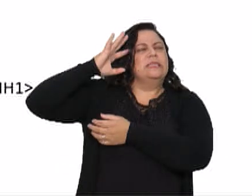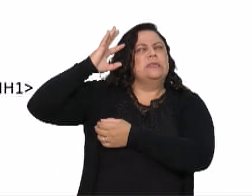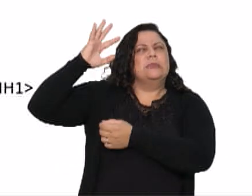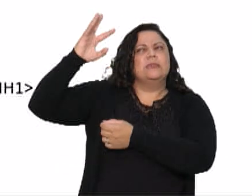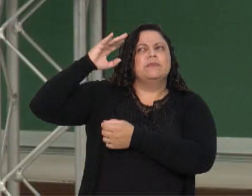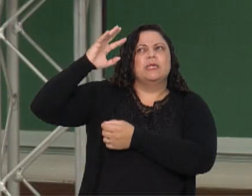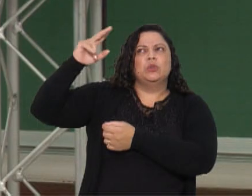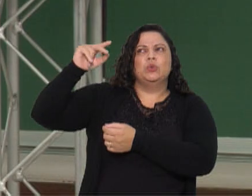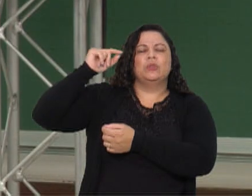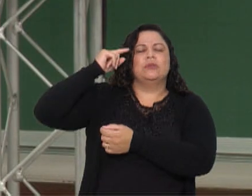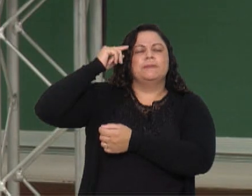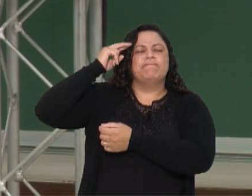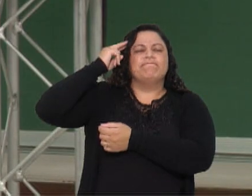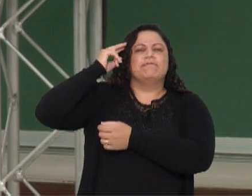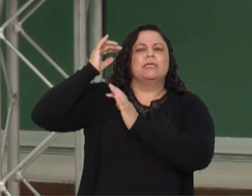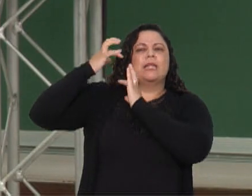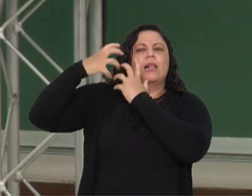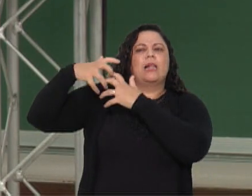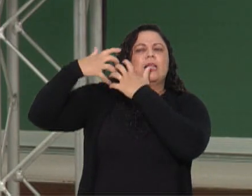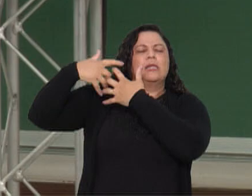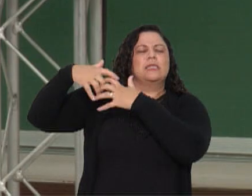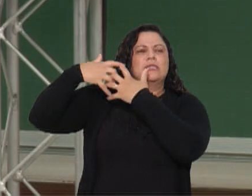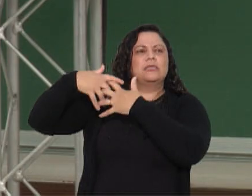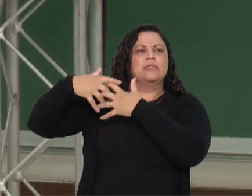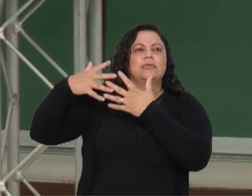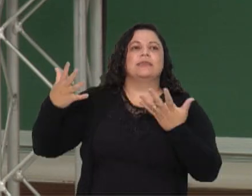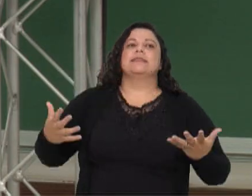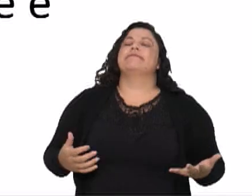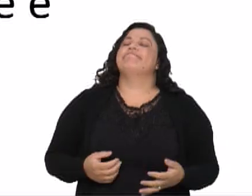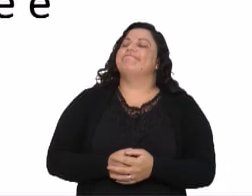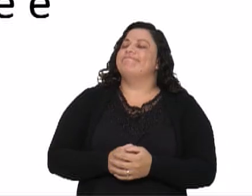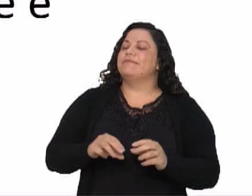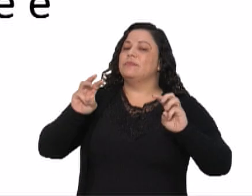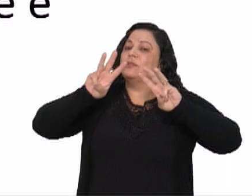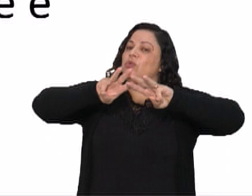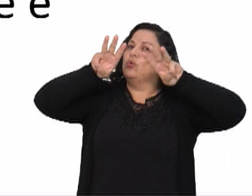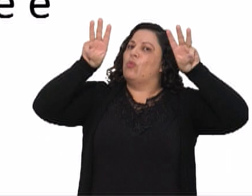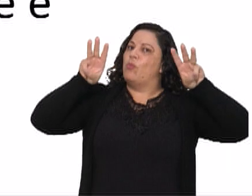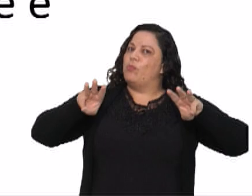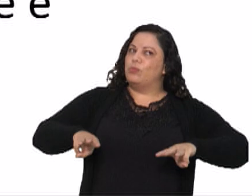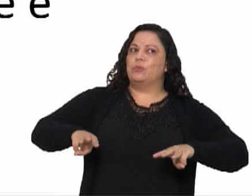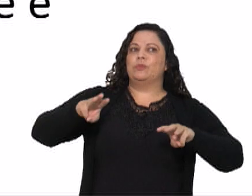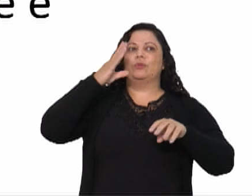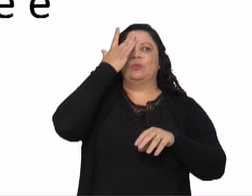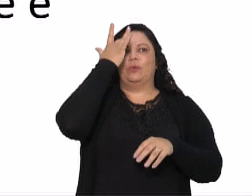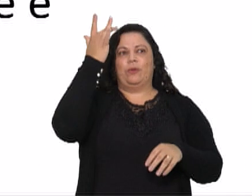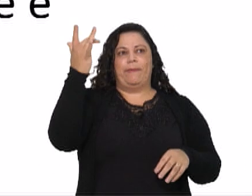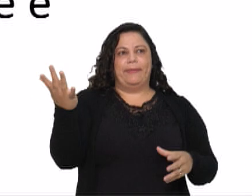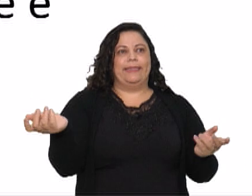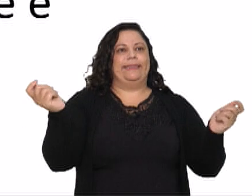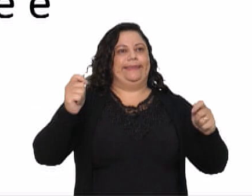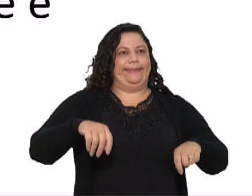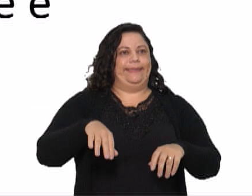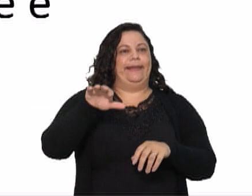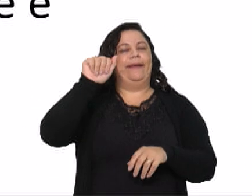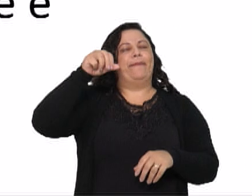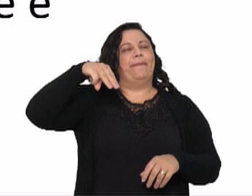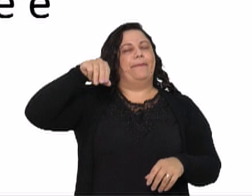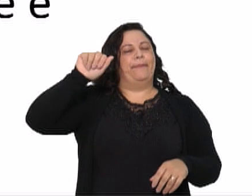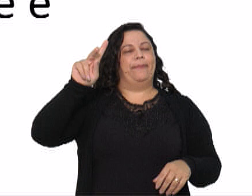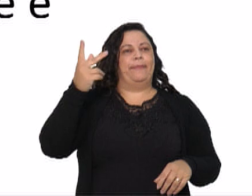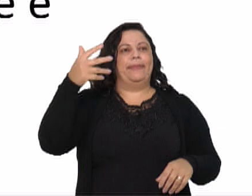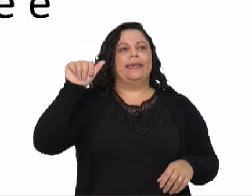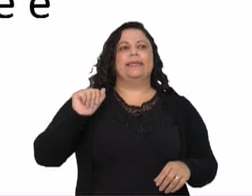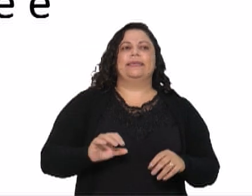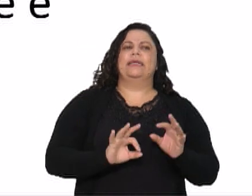só, vamos em frente. O Museu do Amanhã é um museu de ciências aplicadas que explora as